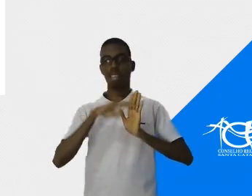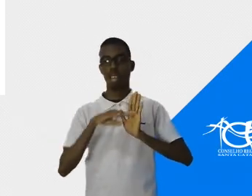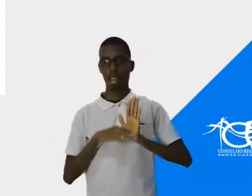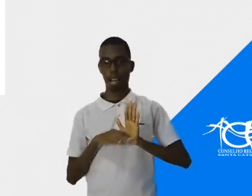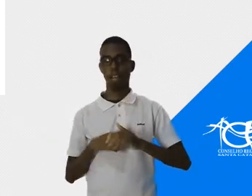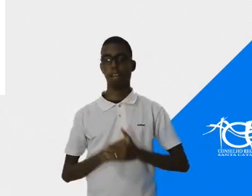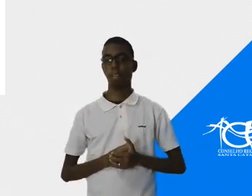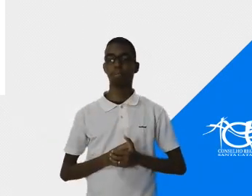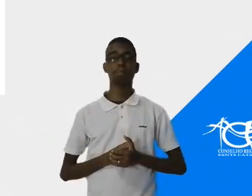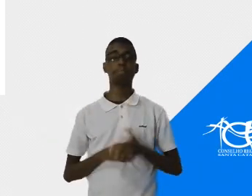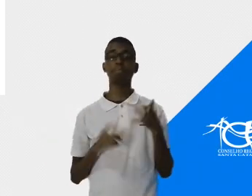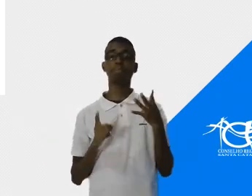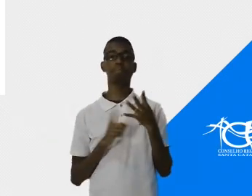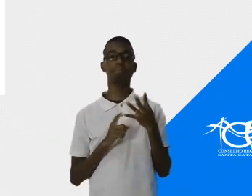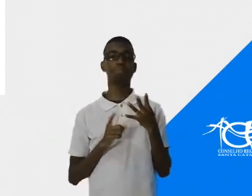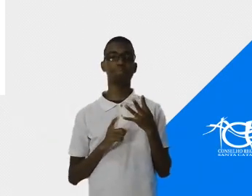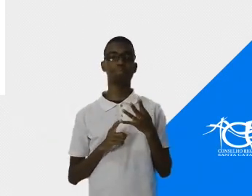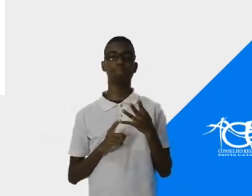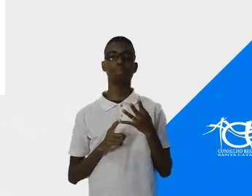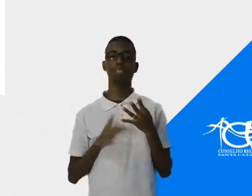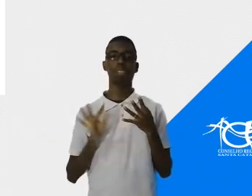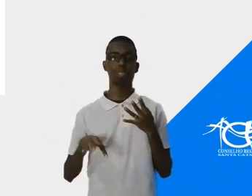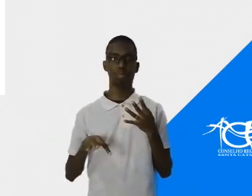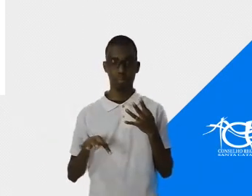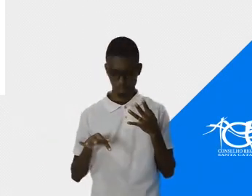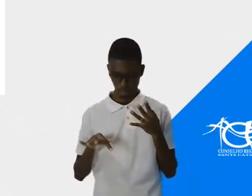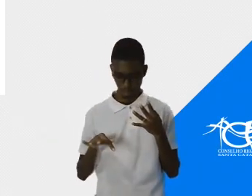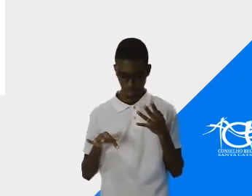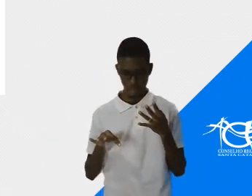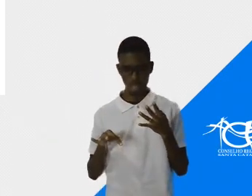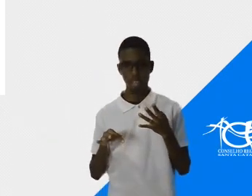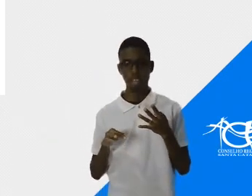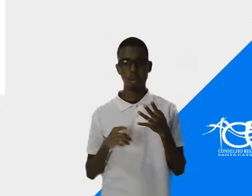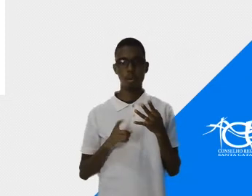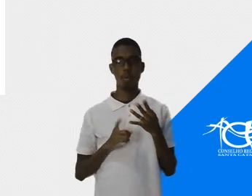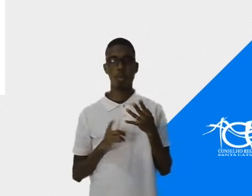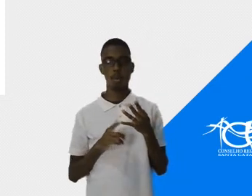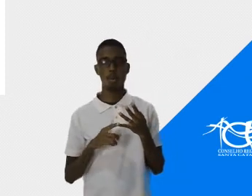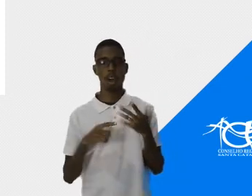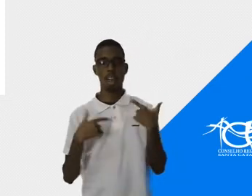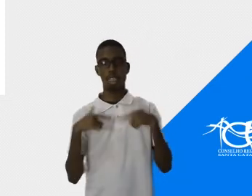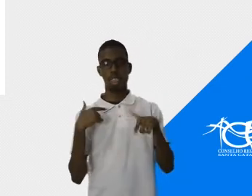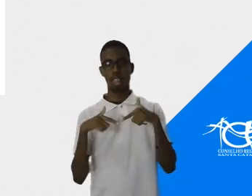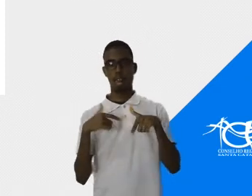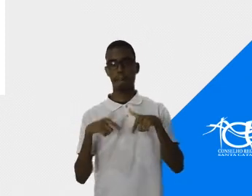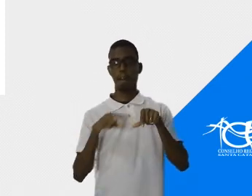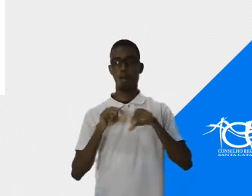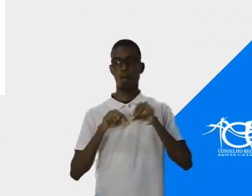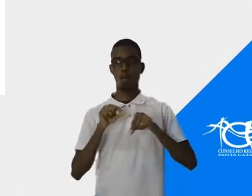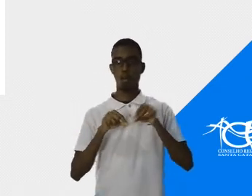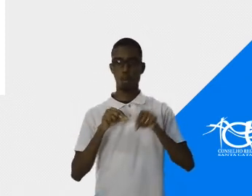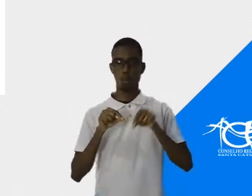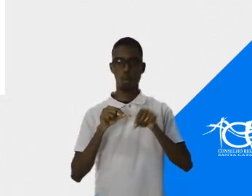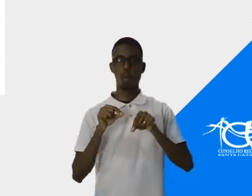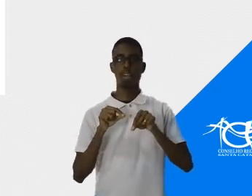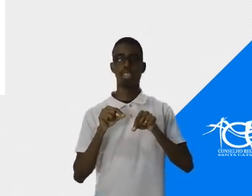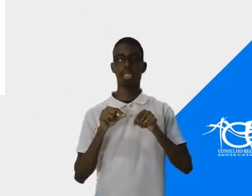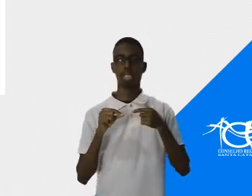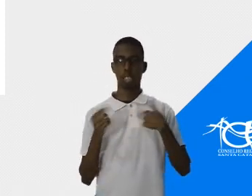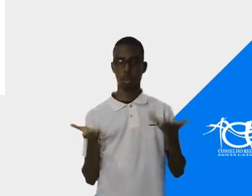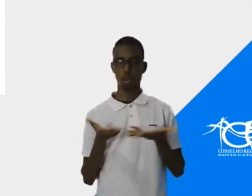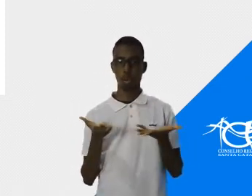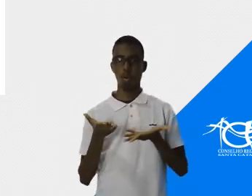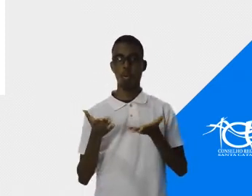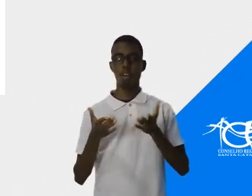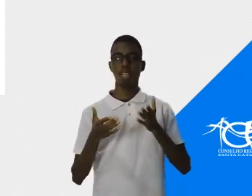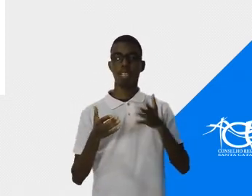parte, a quarta parte desse trabalho, dessa palestra que eu me propus a vocês,